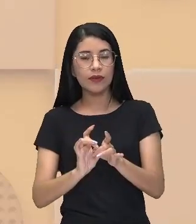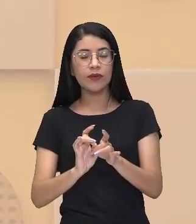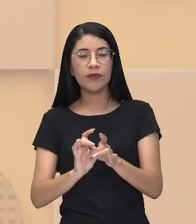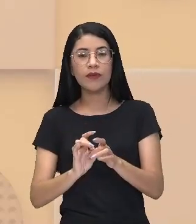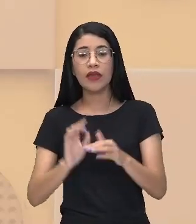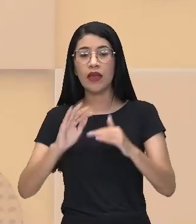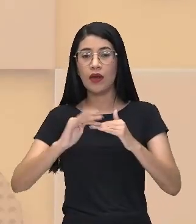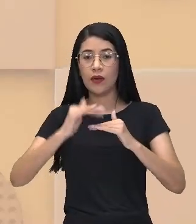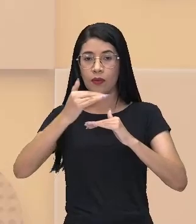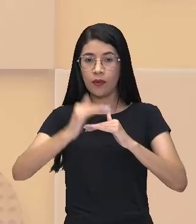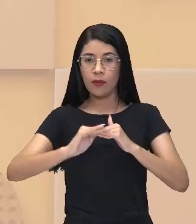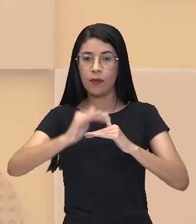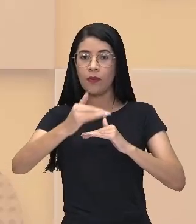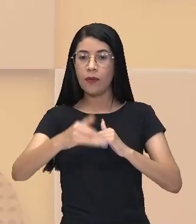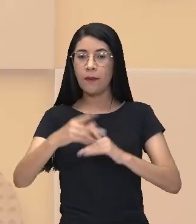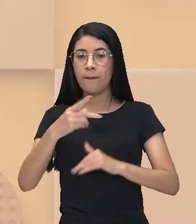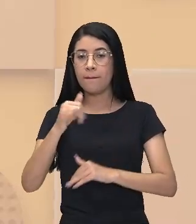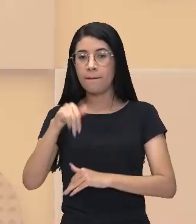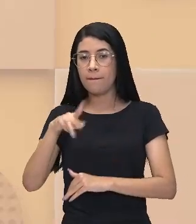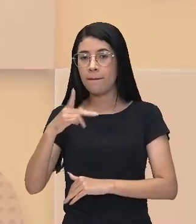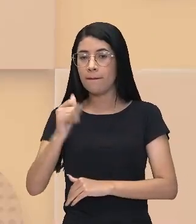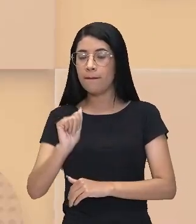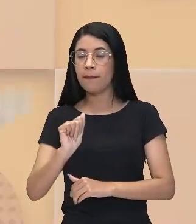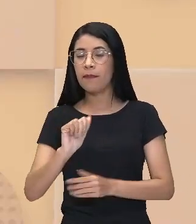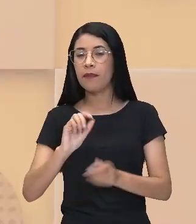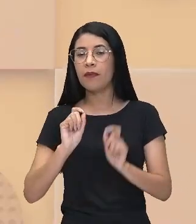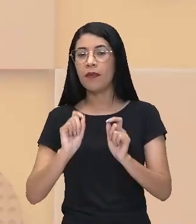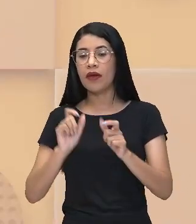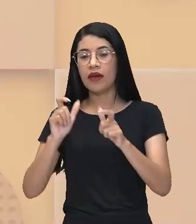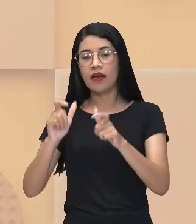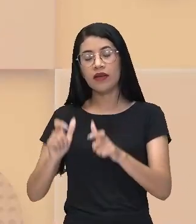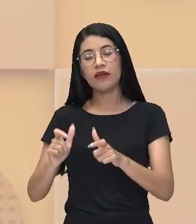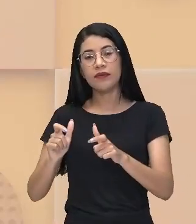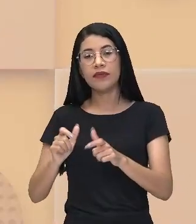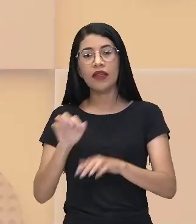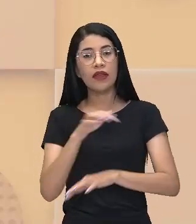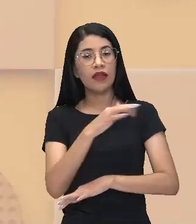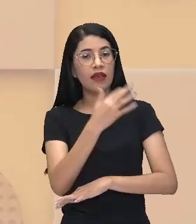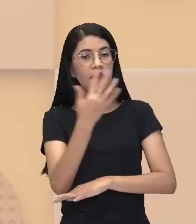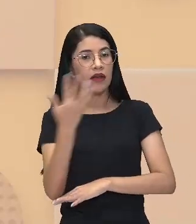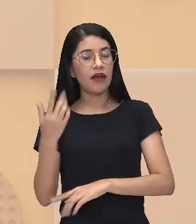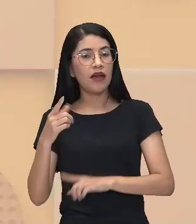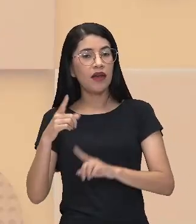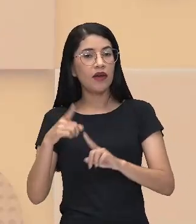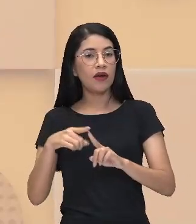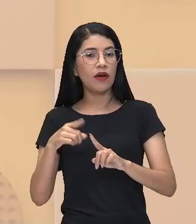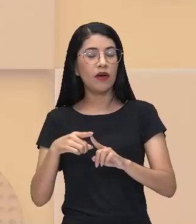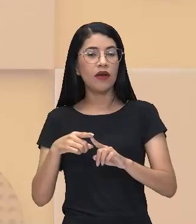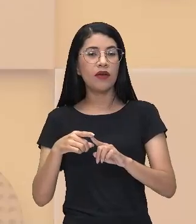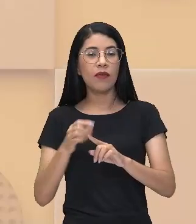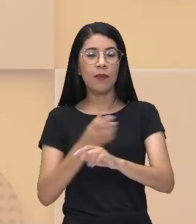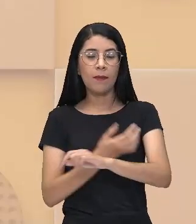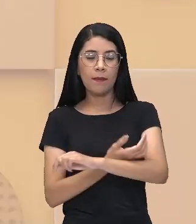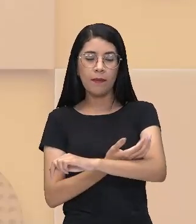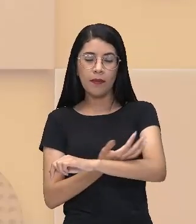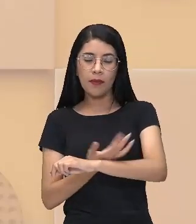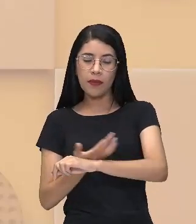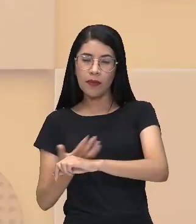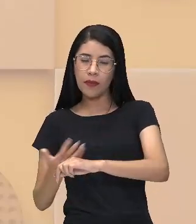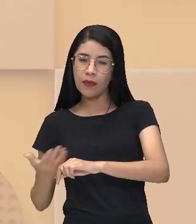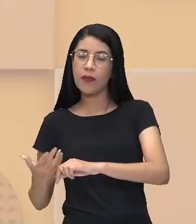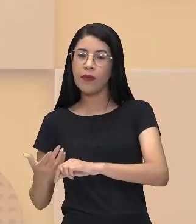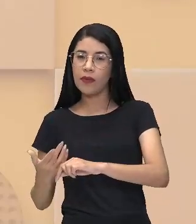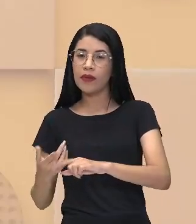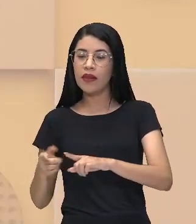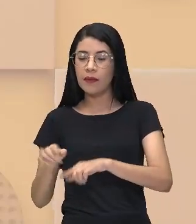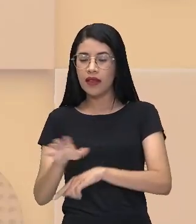do Pampa, né, que ele vai ali, a vegetação, né, uma vegetação herbácea, rasteira, né, que vai estar